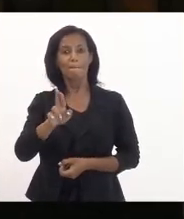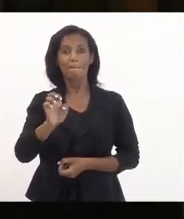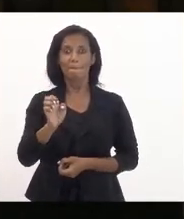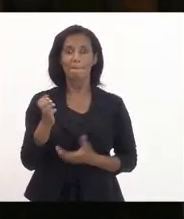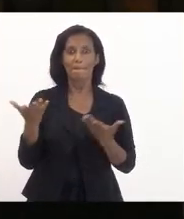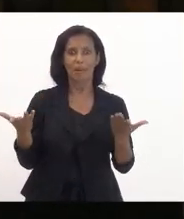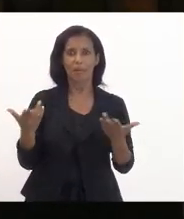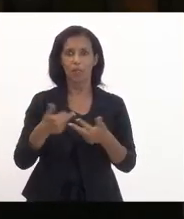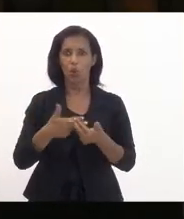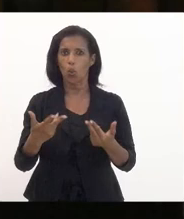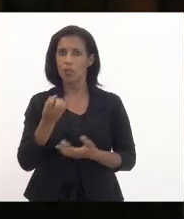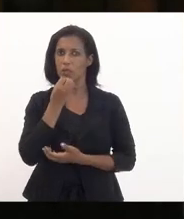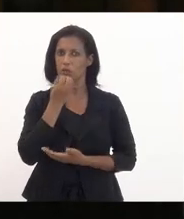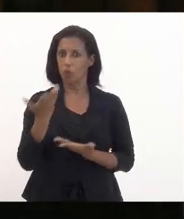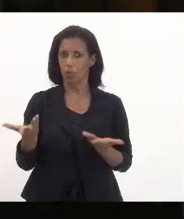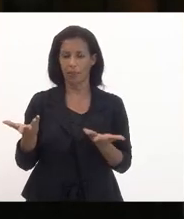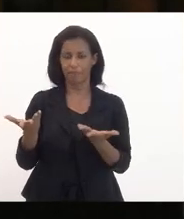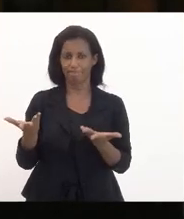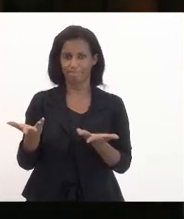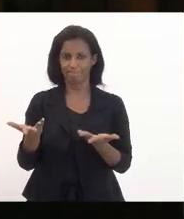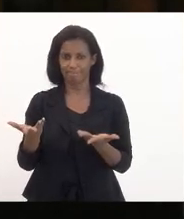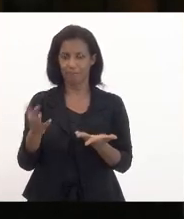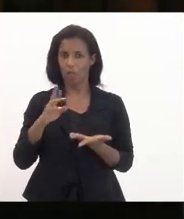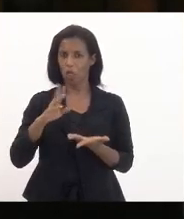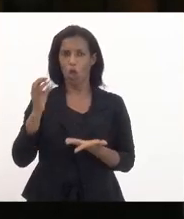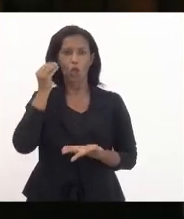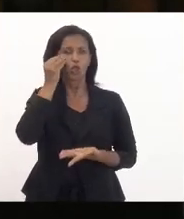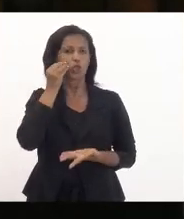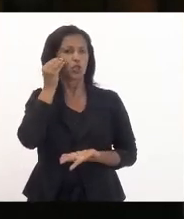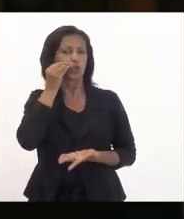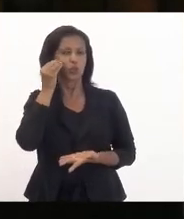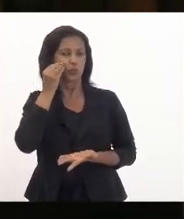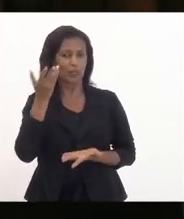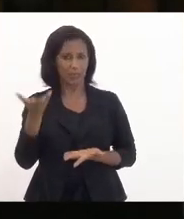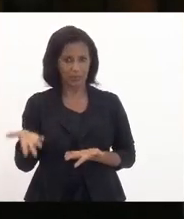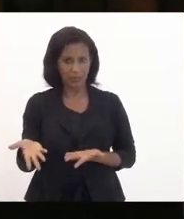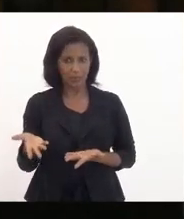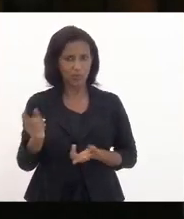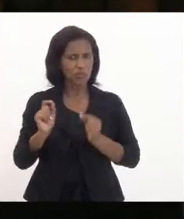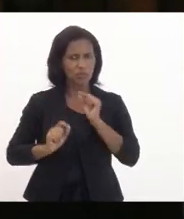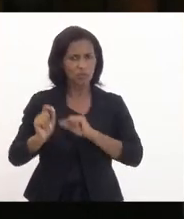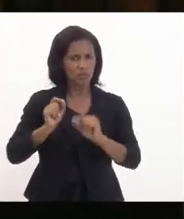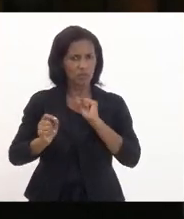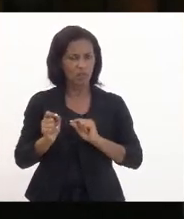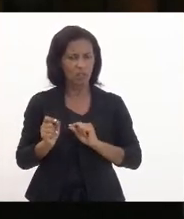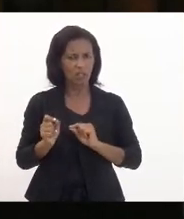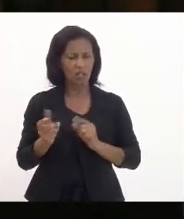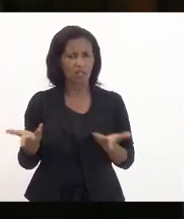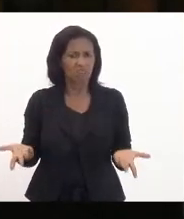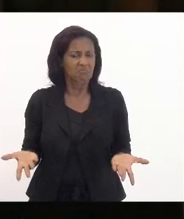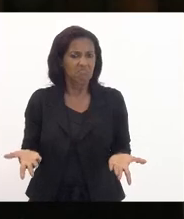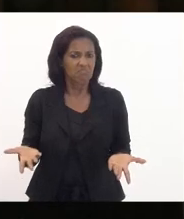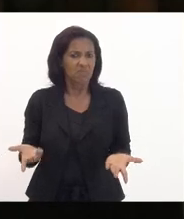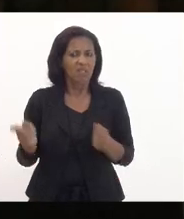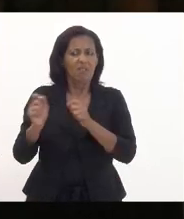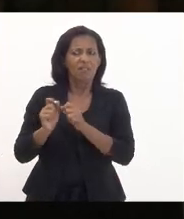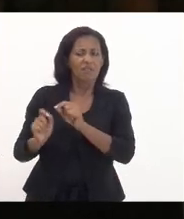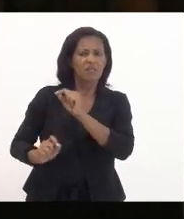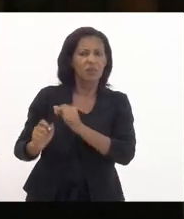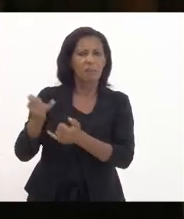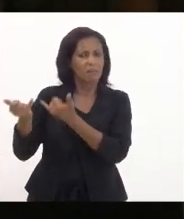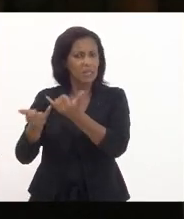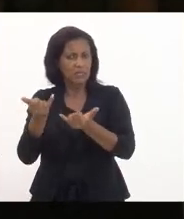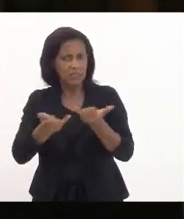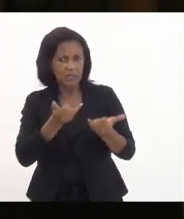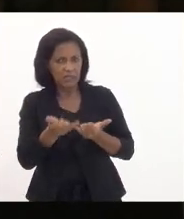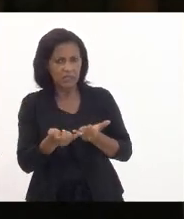Definitivamente, coisa boa eles não estavam fazendo ali. Não era uma experiência lúdica, certamente que não. Também não estavam fazendo ali uma